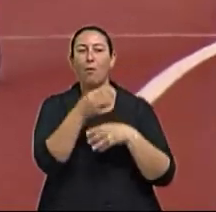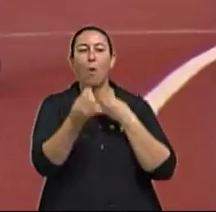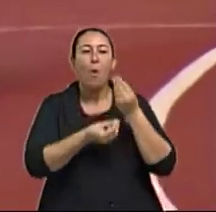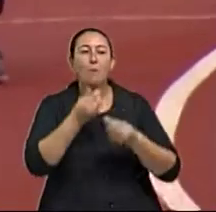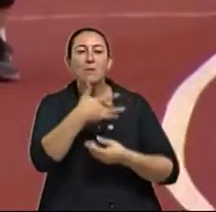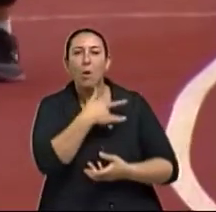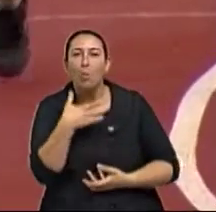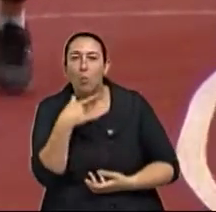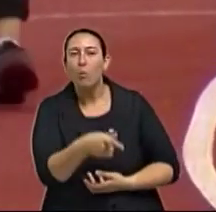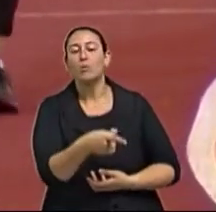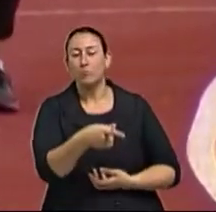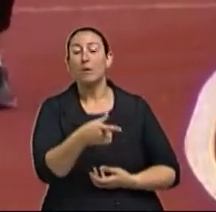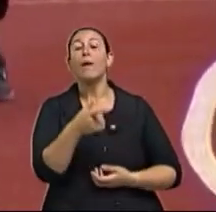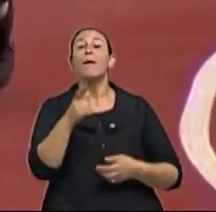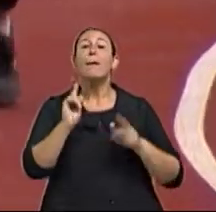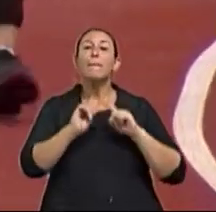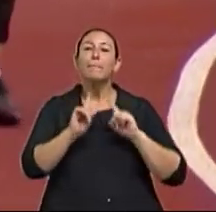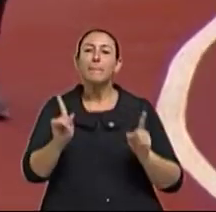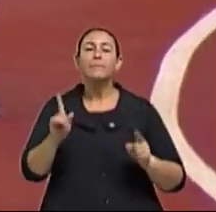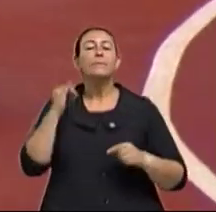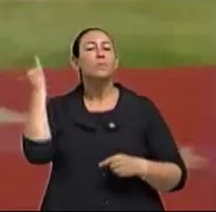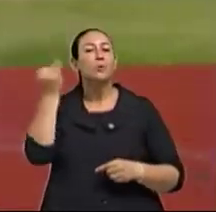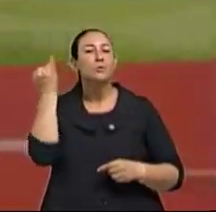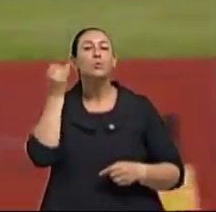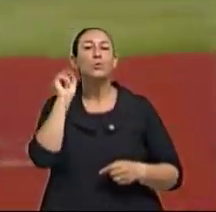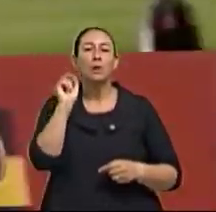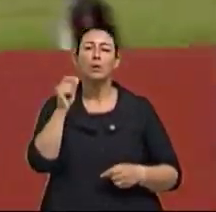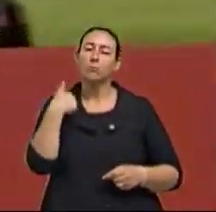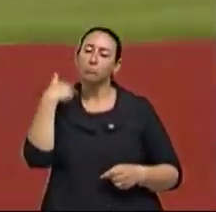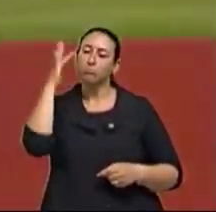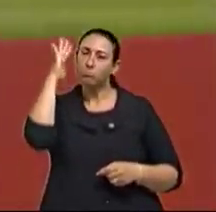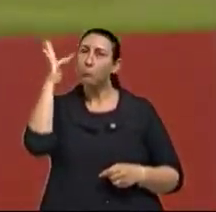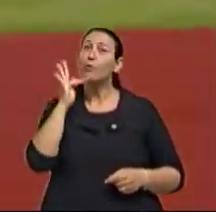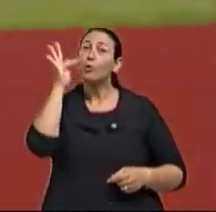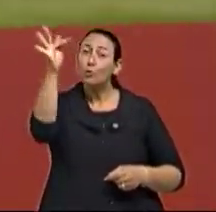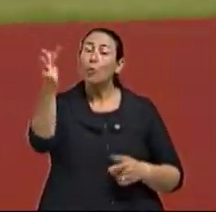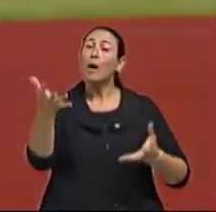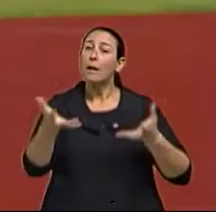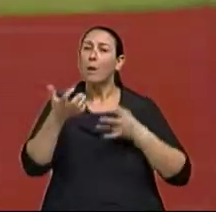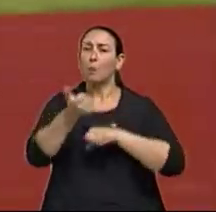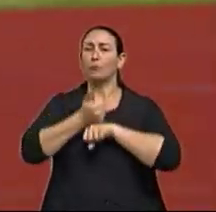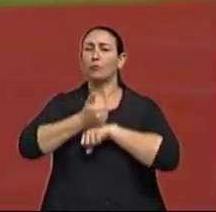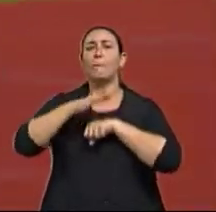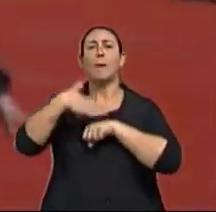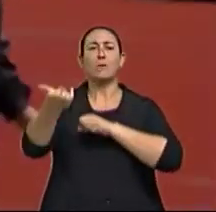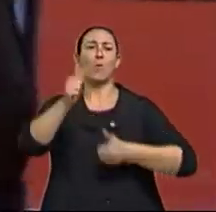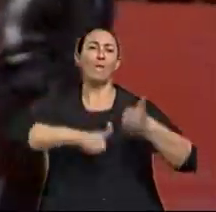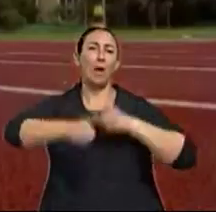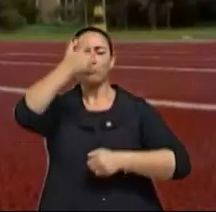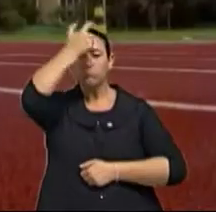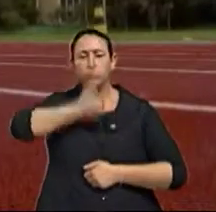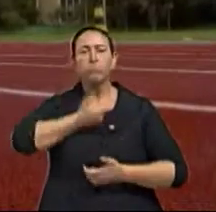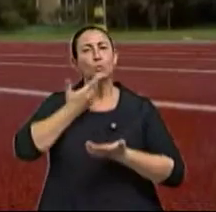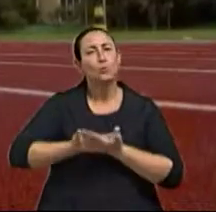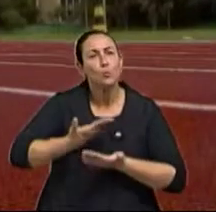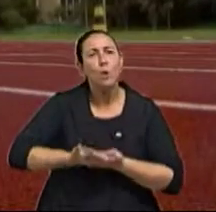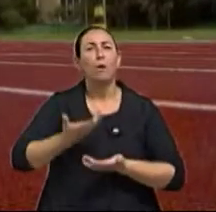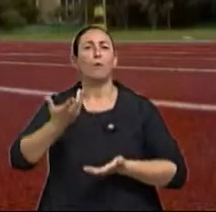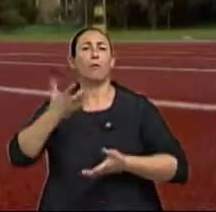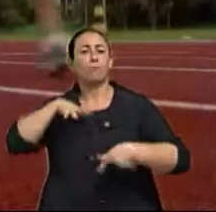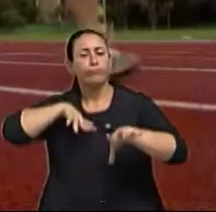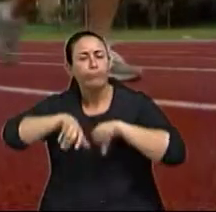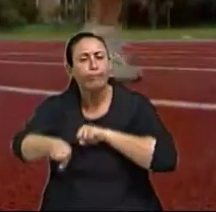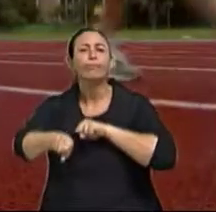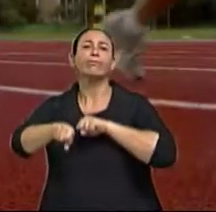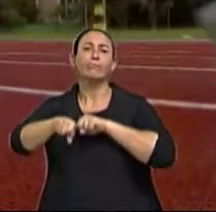Mas para o futuro eu espero que a gente tenha mais profissionais qualificados claro. Para isso, cuidando, e acredito que